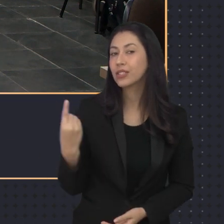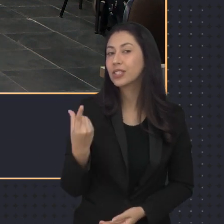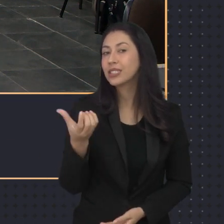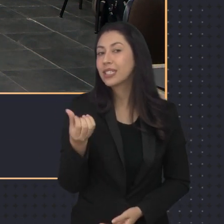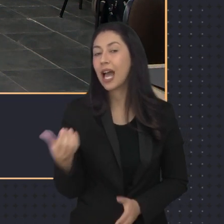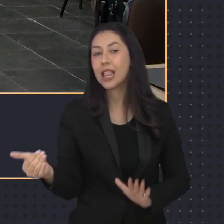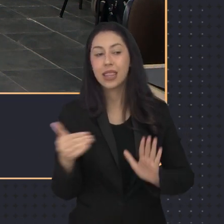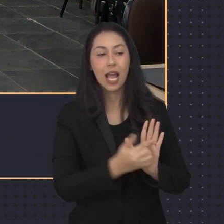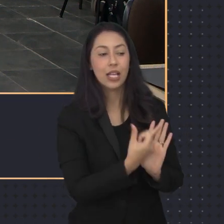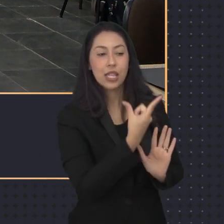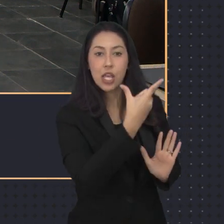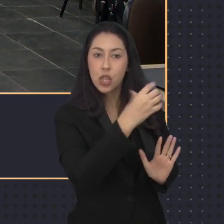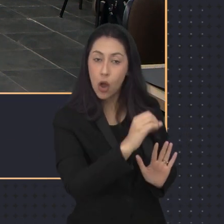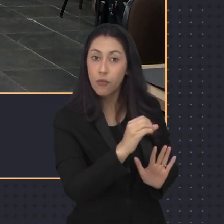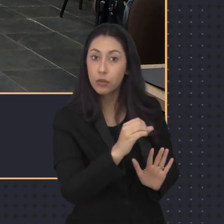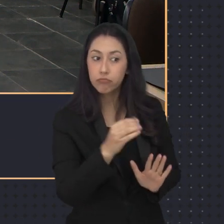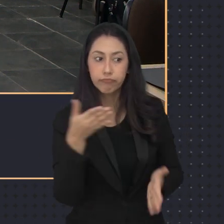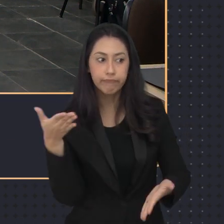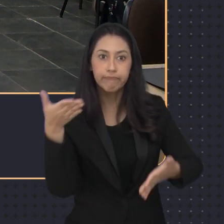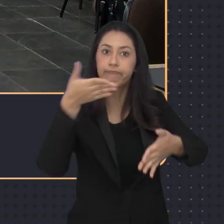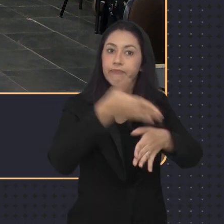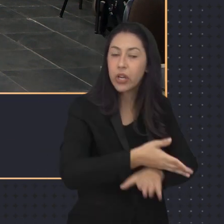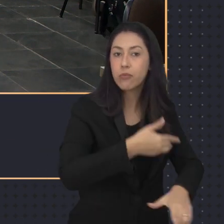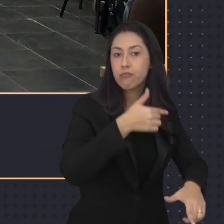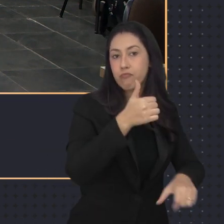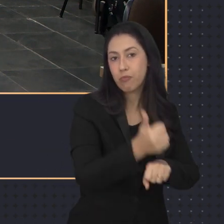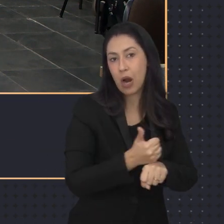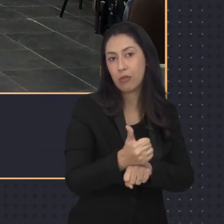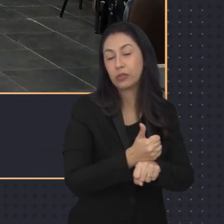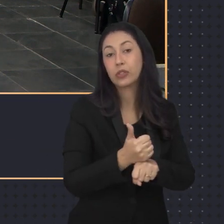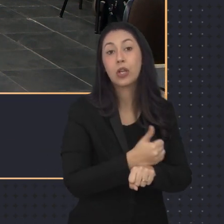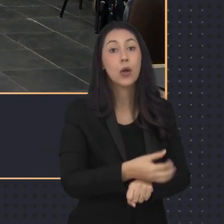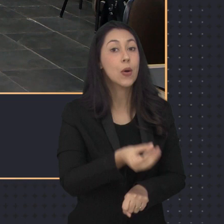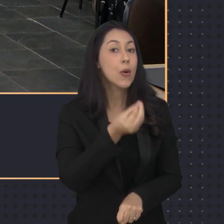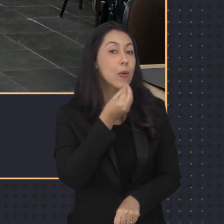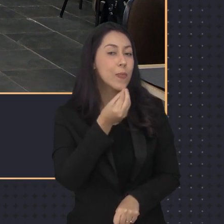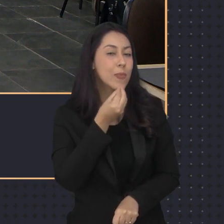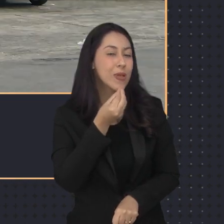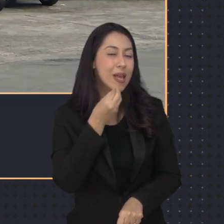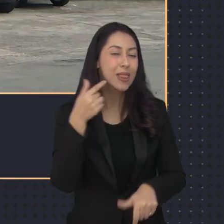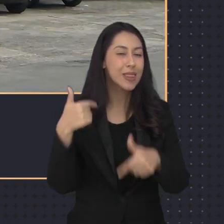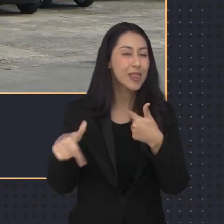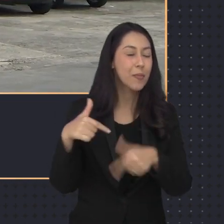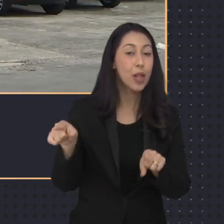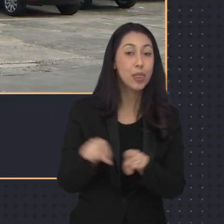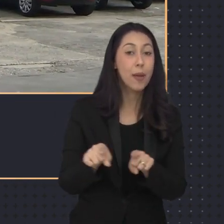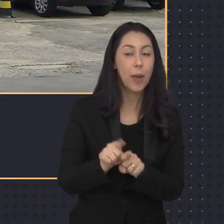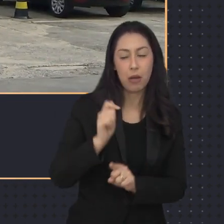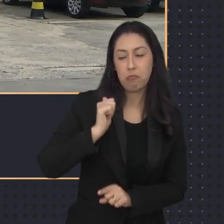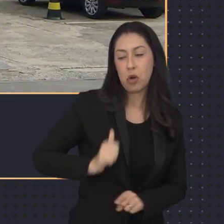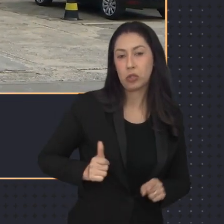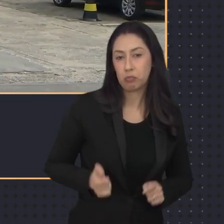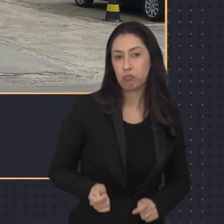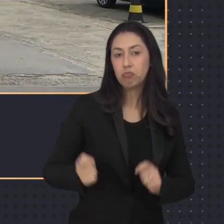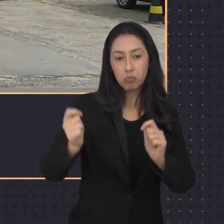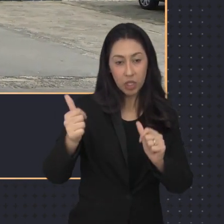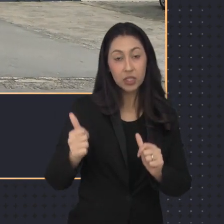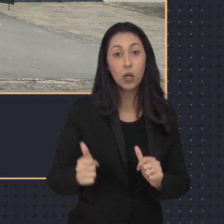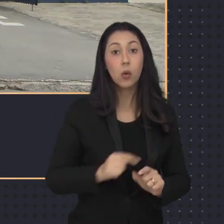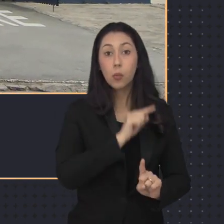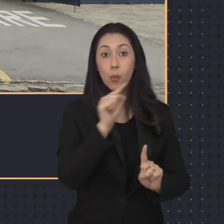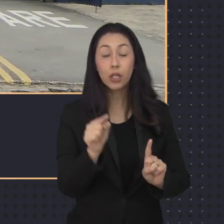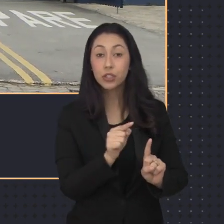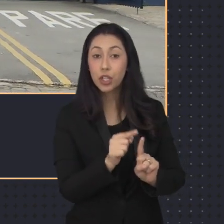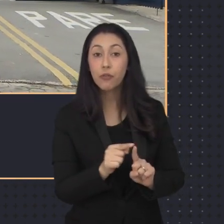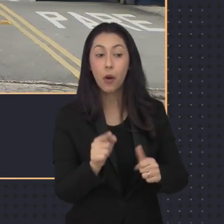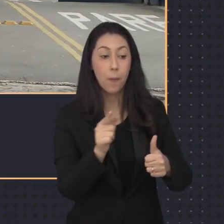19 anos na carreira profissional, oferecendo oportunidades de emprego e bolsas auxílio. A proposta é garantir vagas nas áreas